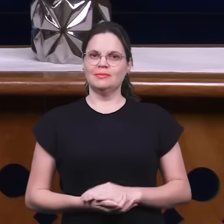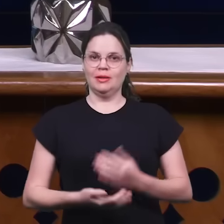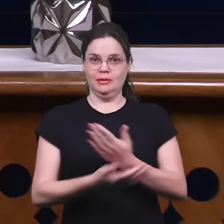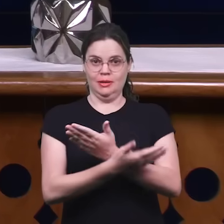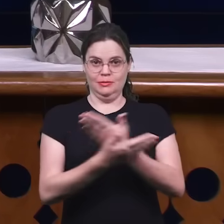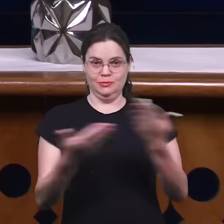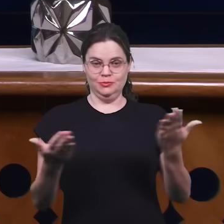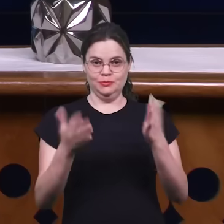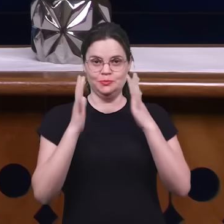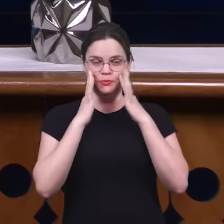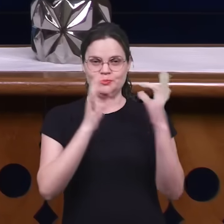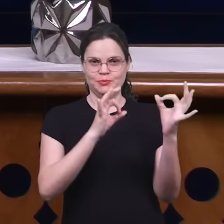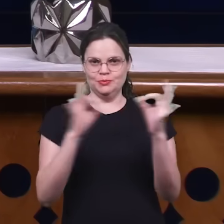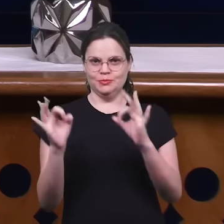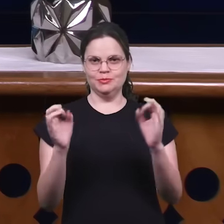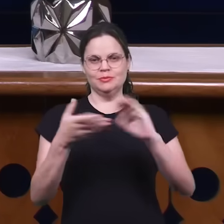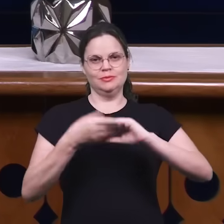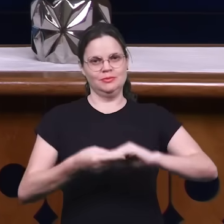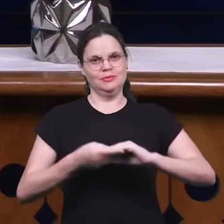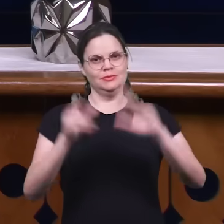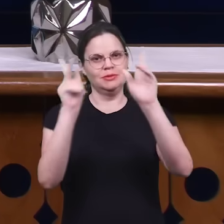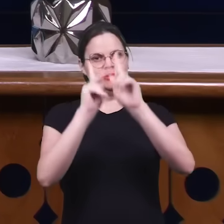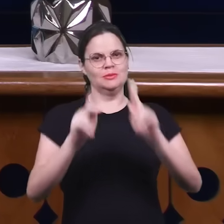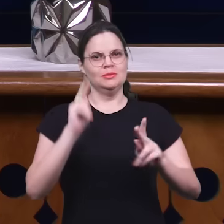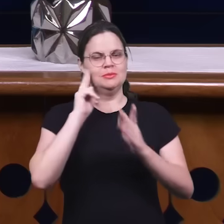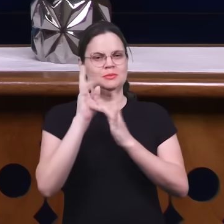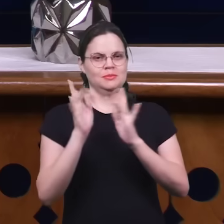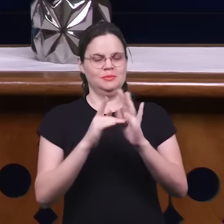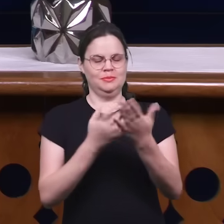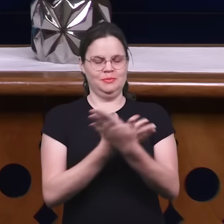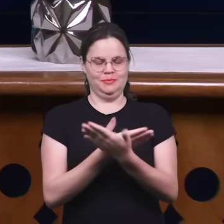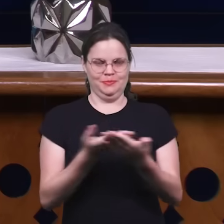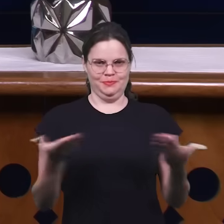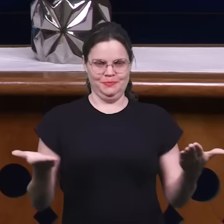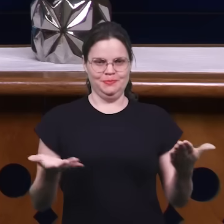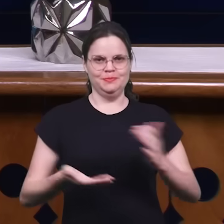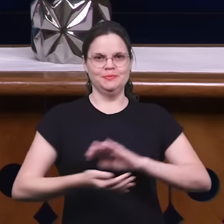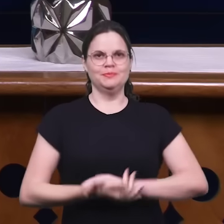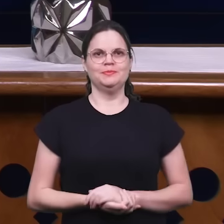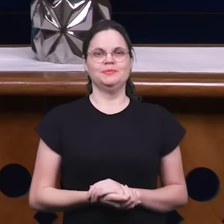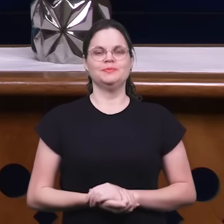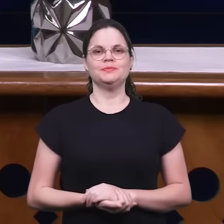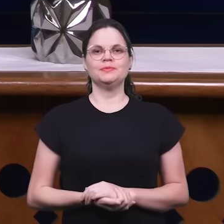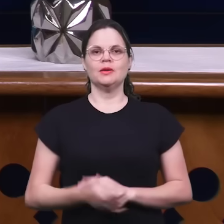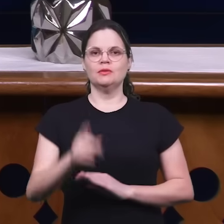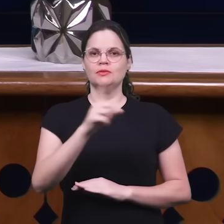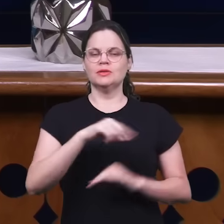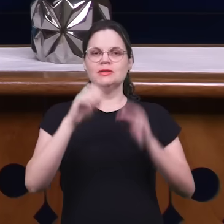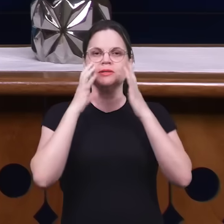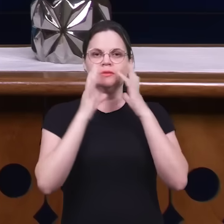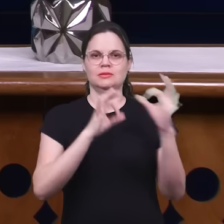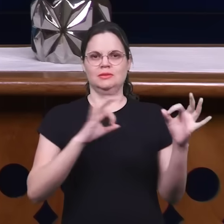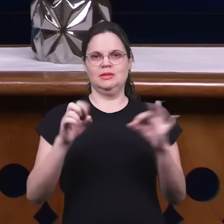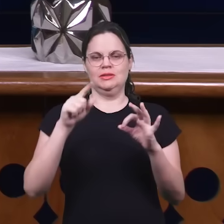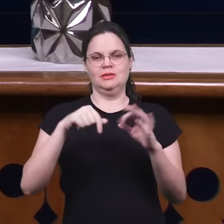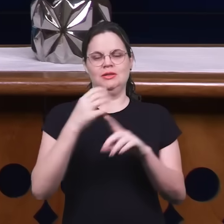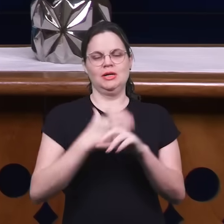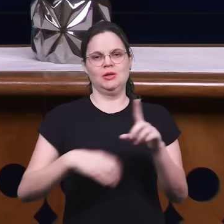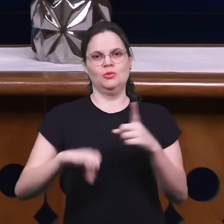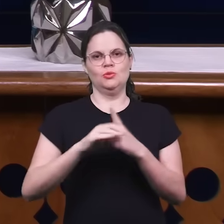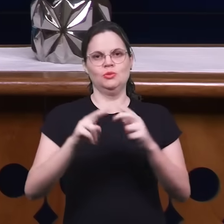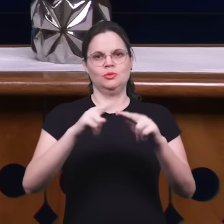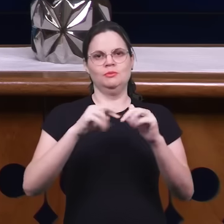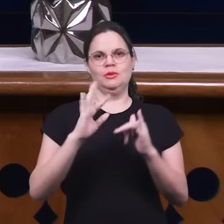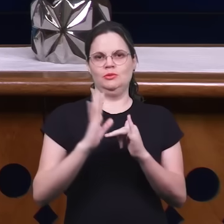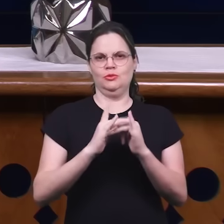Nós saudamos a todos com a paz do Senhor Jesus, aqueles que participam conosco deste culto, pelas plataformas, pelo